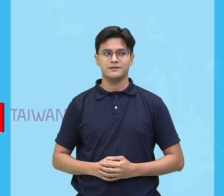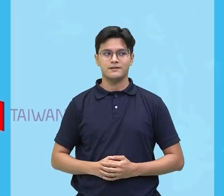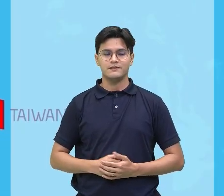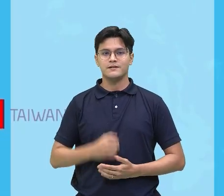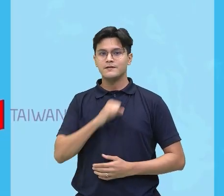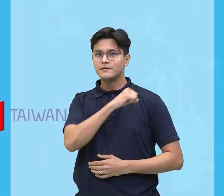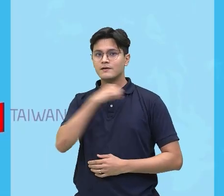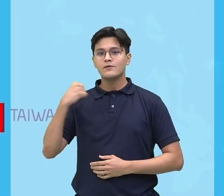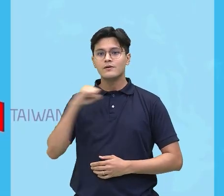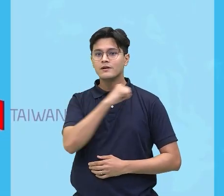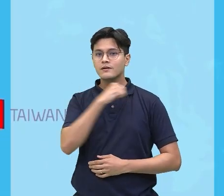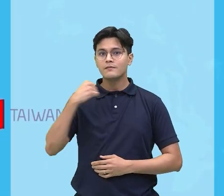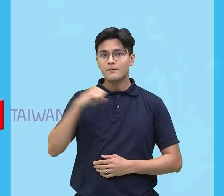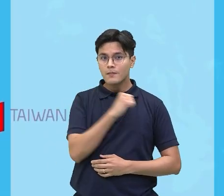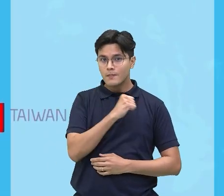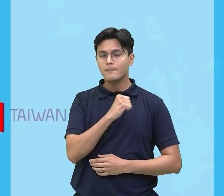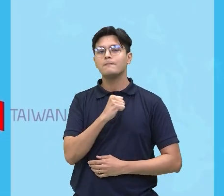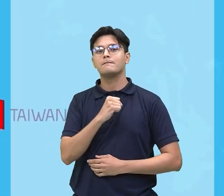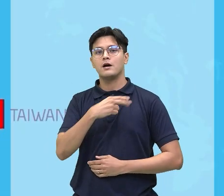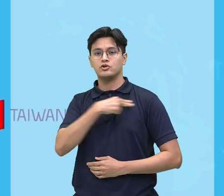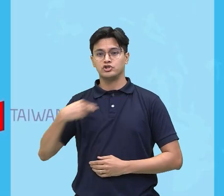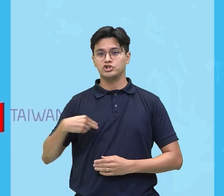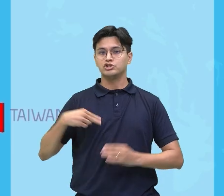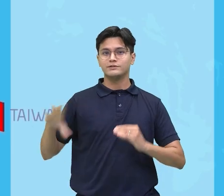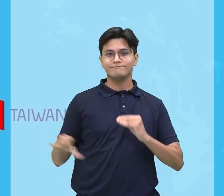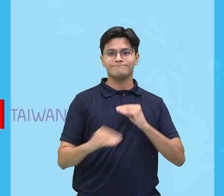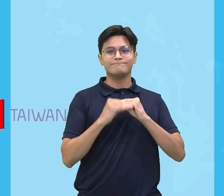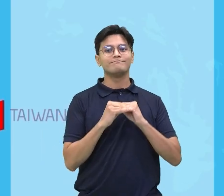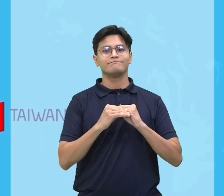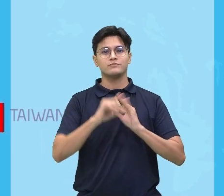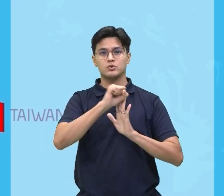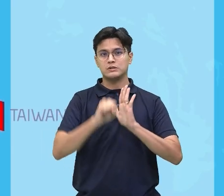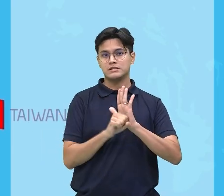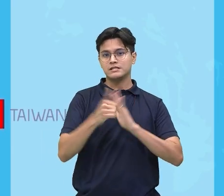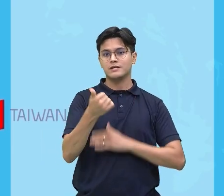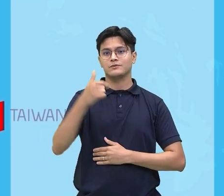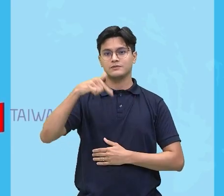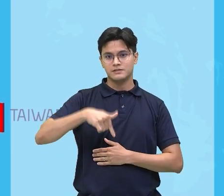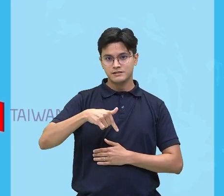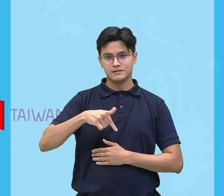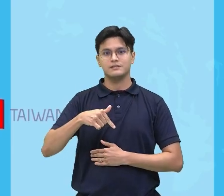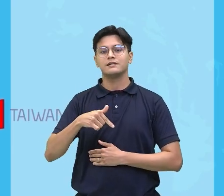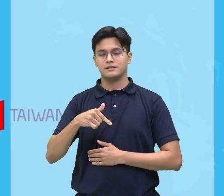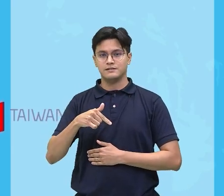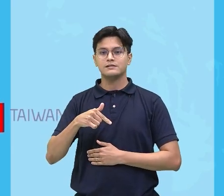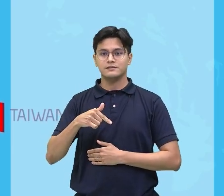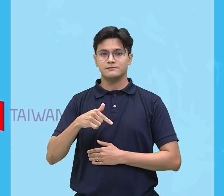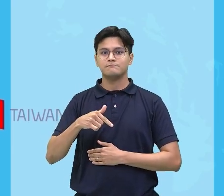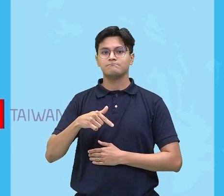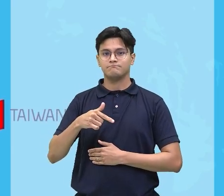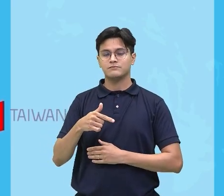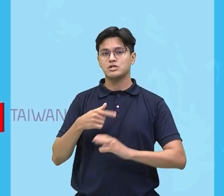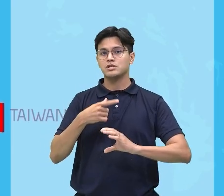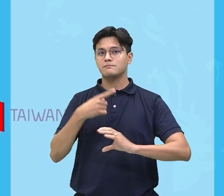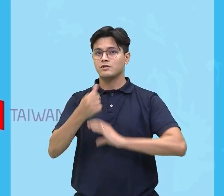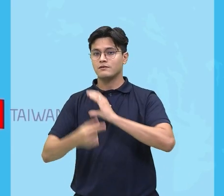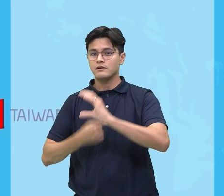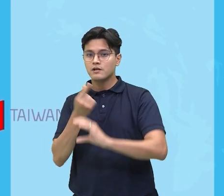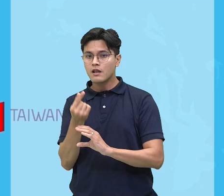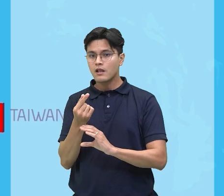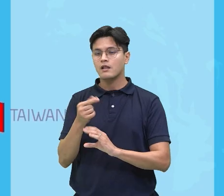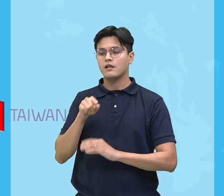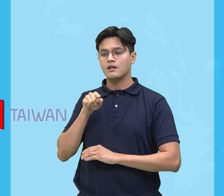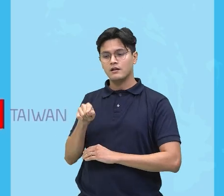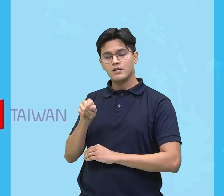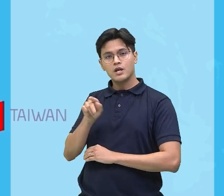século XVII e disputada pelo Japão. Tornou-se um estado capitalista em 1949, após a